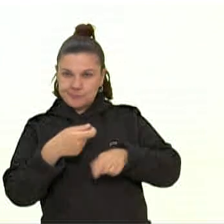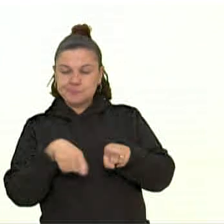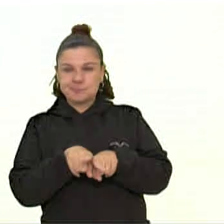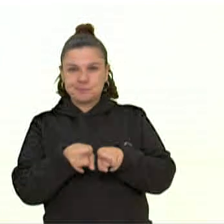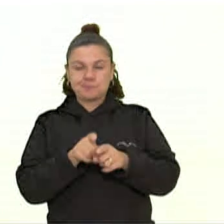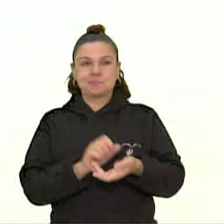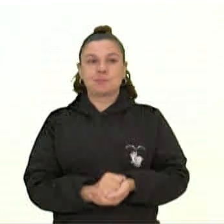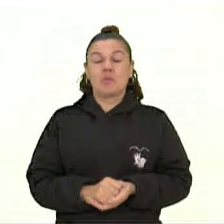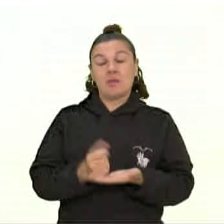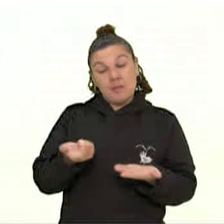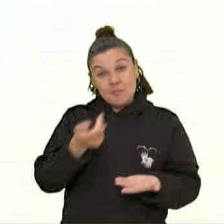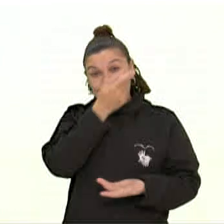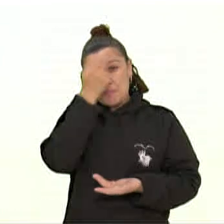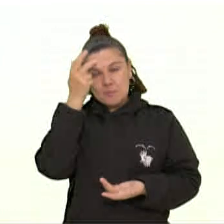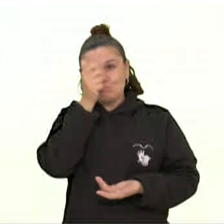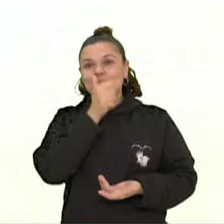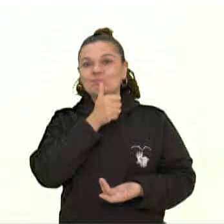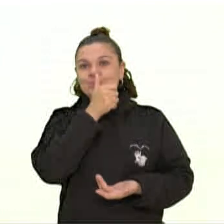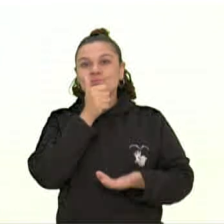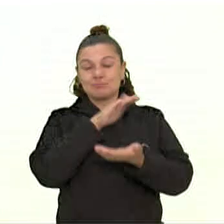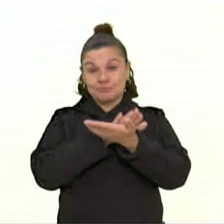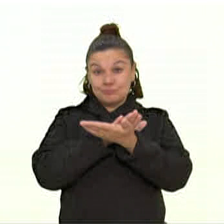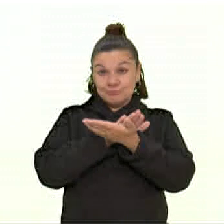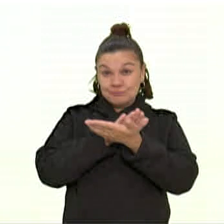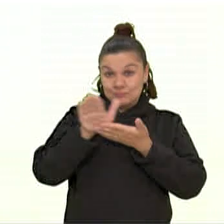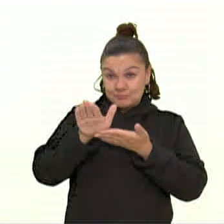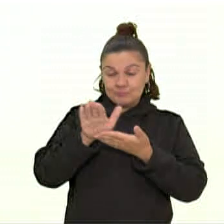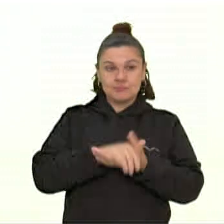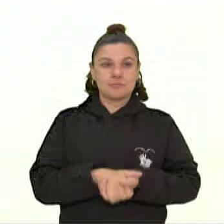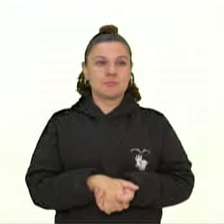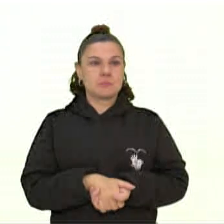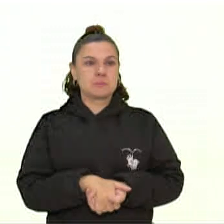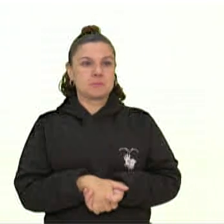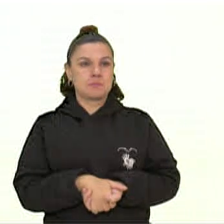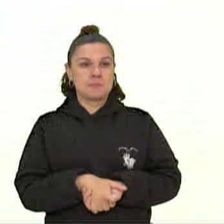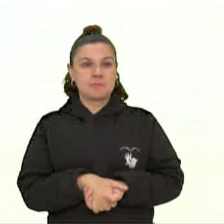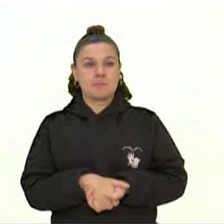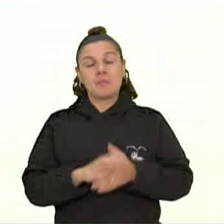econômica, o que força a migração. Mas ao contrário do que nós